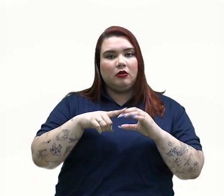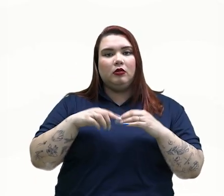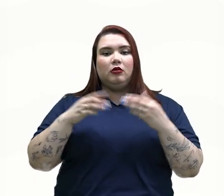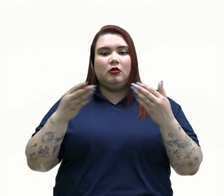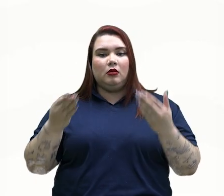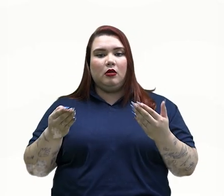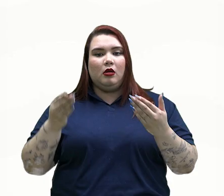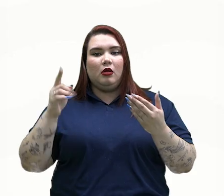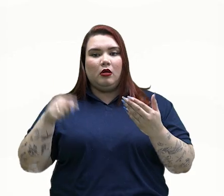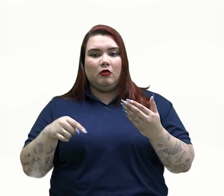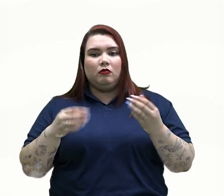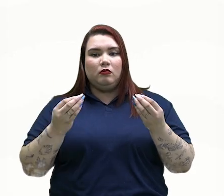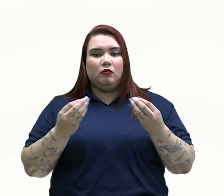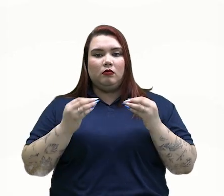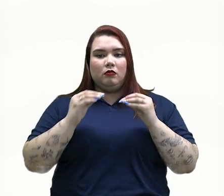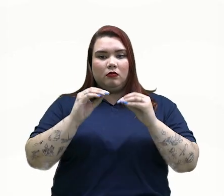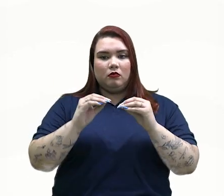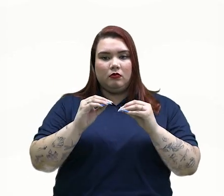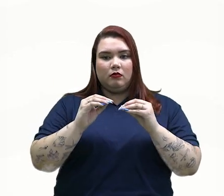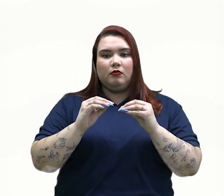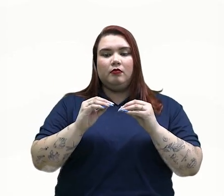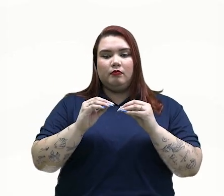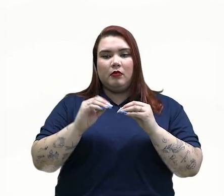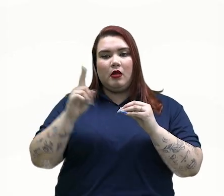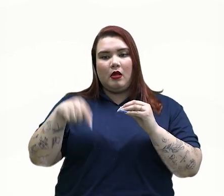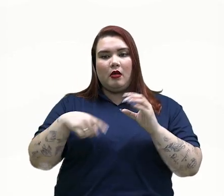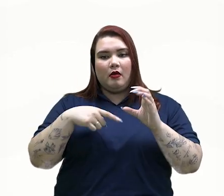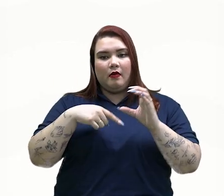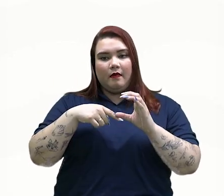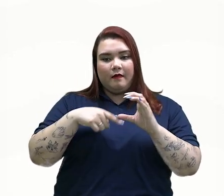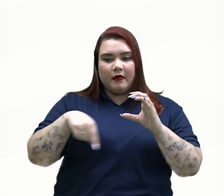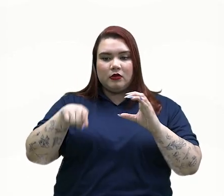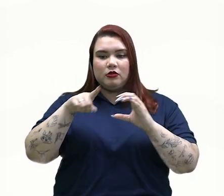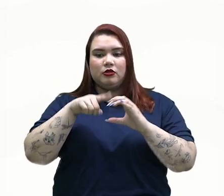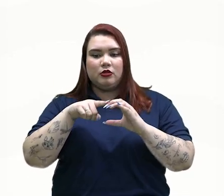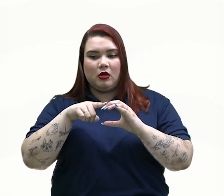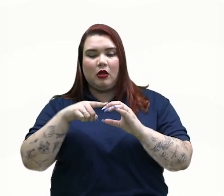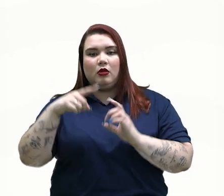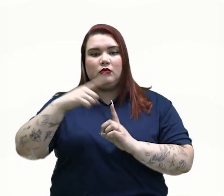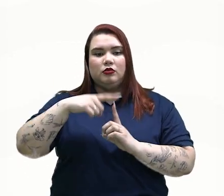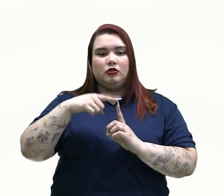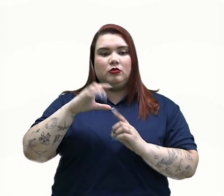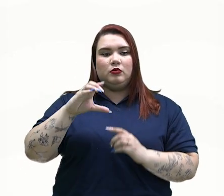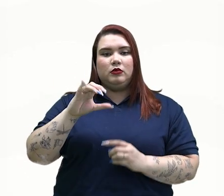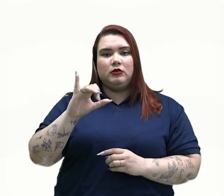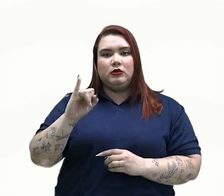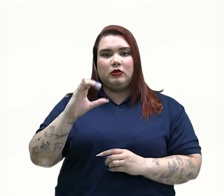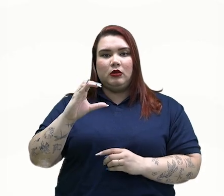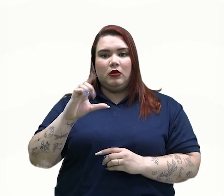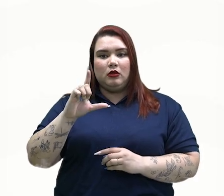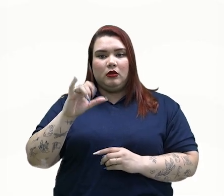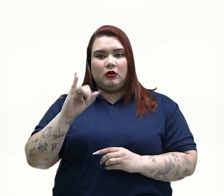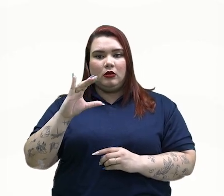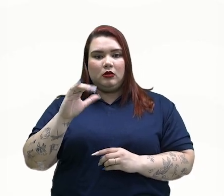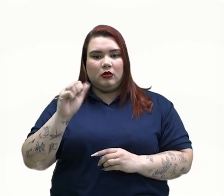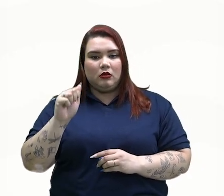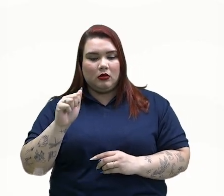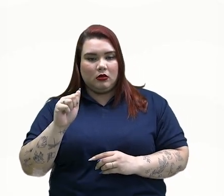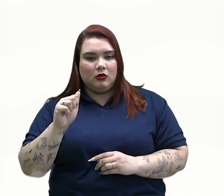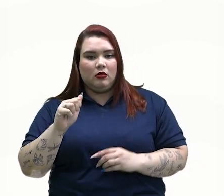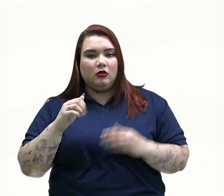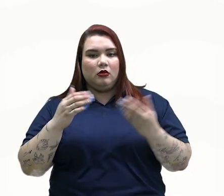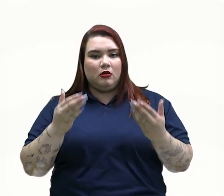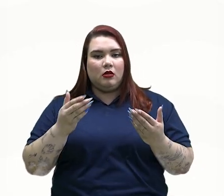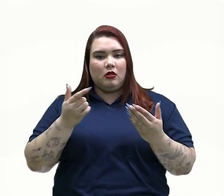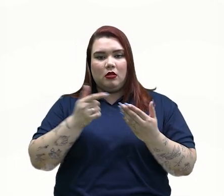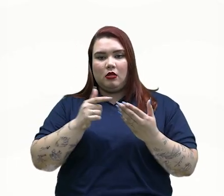ciclo, né, eu já posso dizer que ela é fechada, ou seja, cíclica, né? Normal ou ramificada, ela não